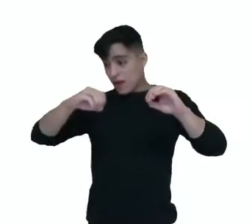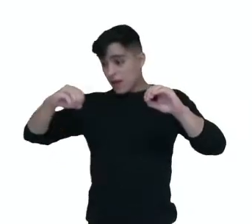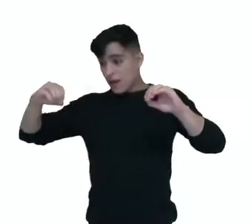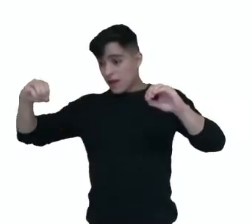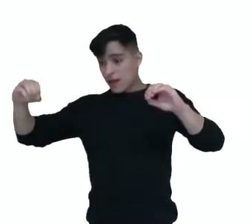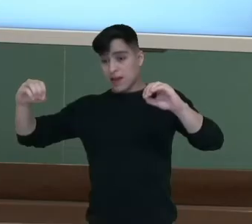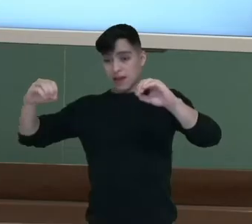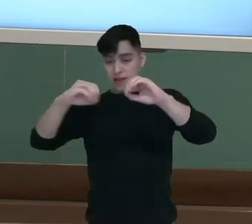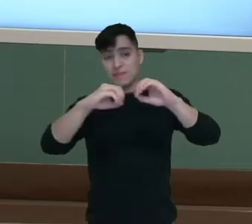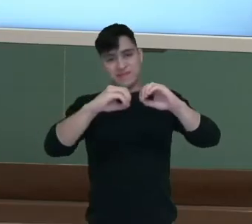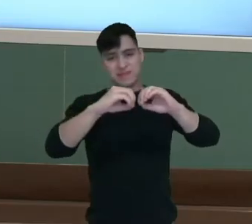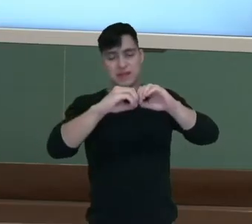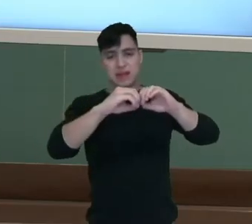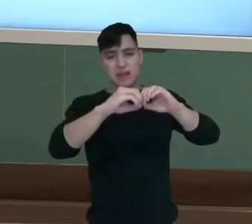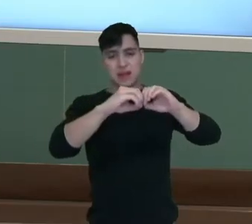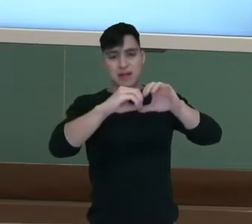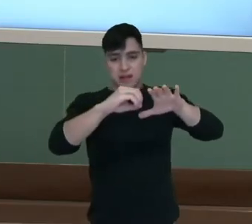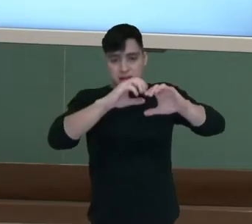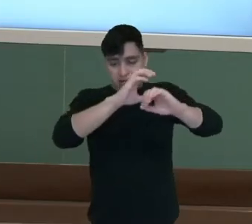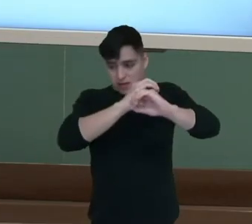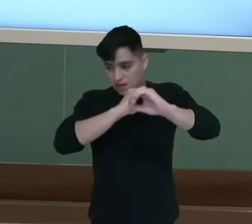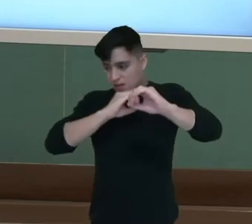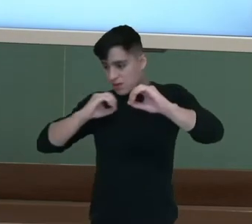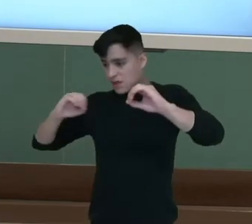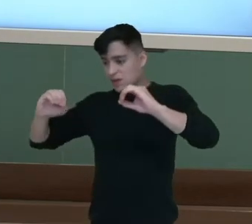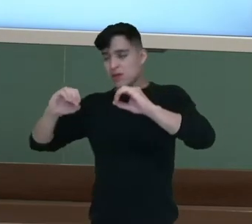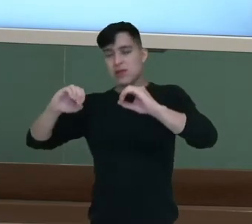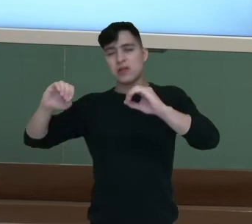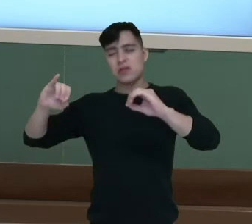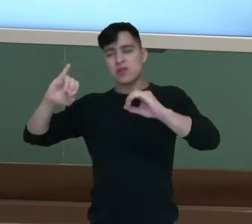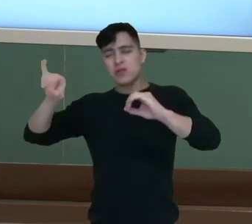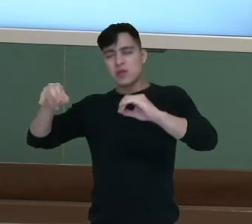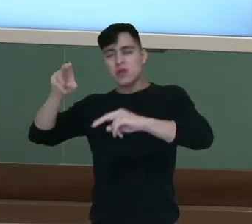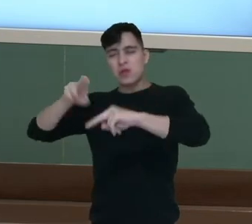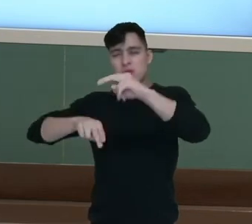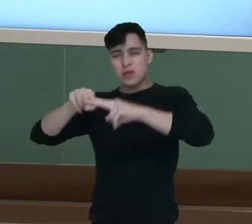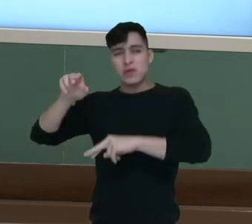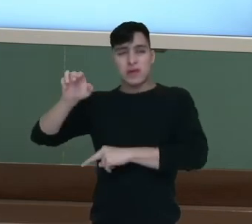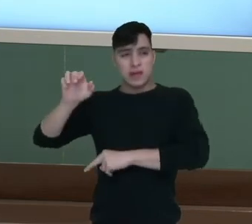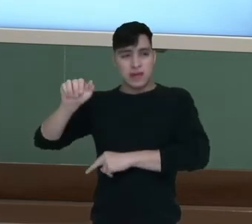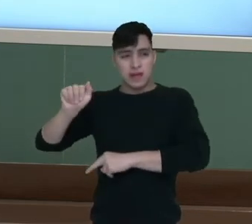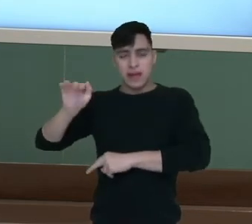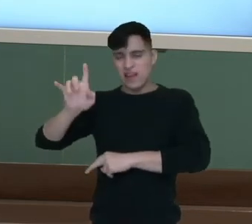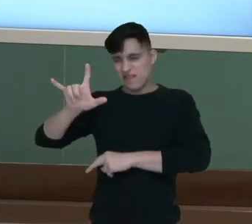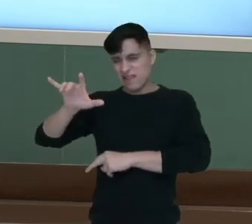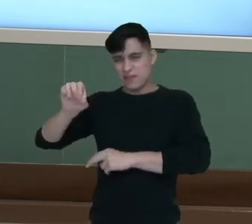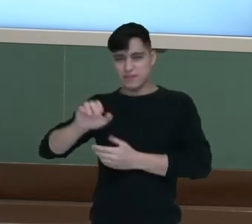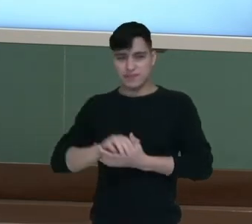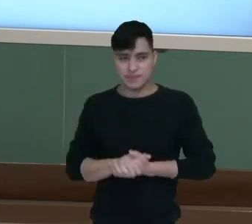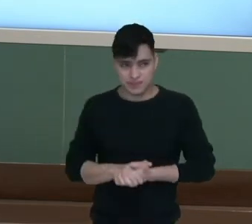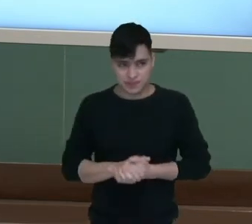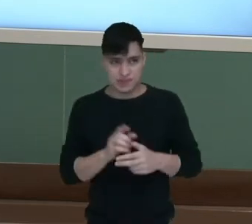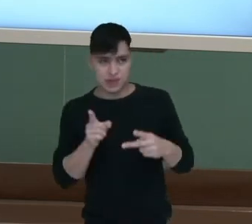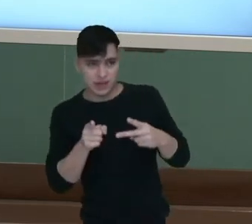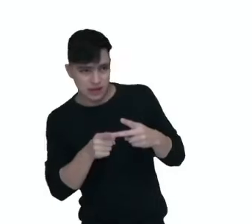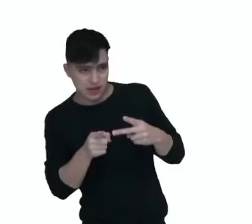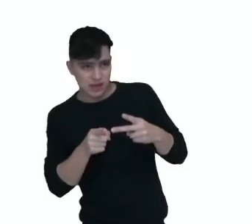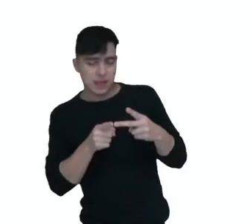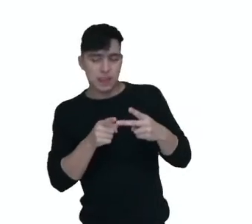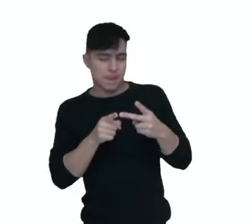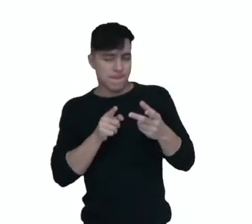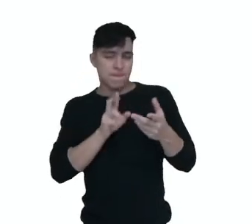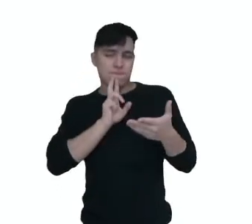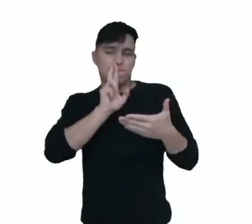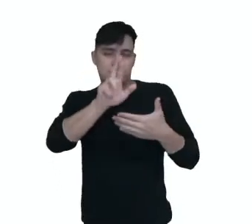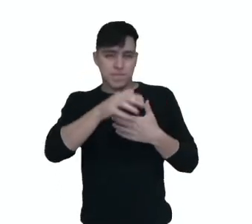estaria ali no afélio. Bem, respondendo a segunda pergunta, as distâncias percorridas pela Terra,